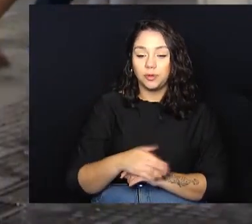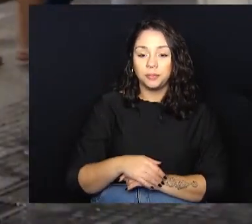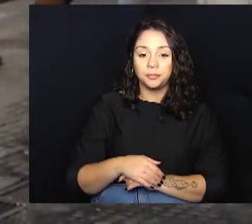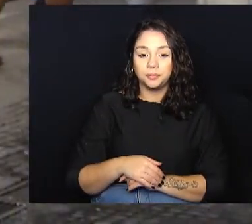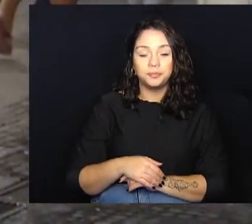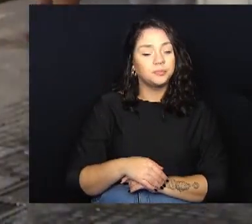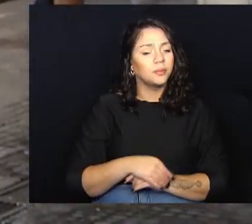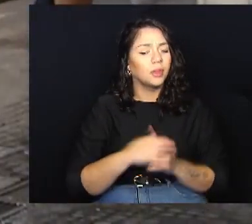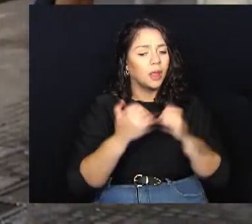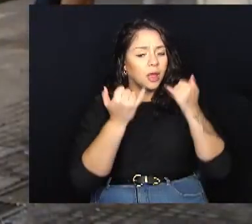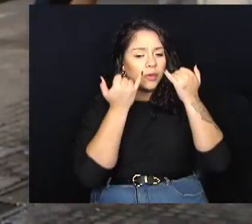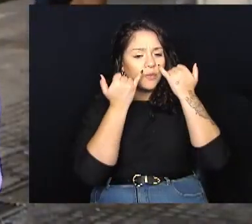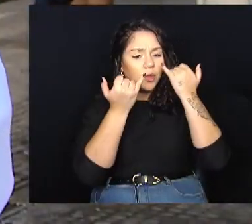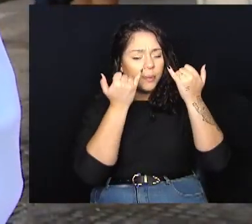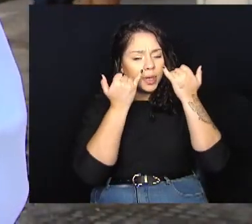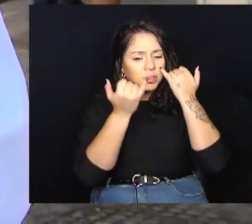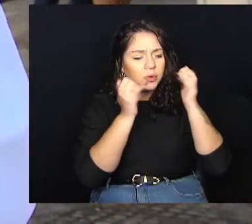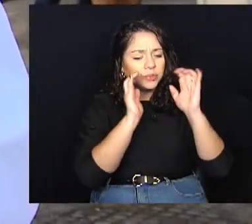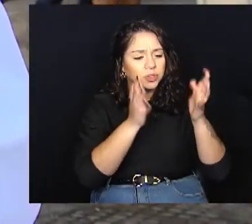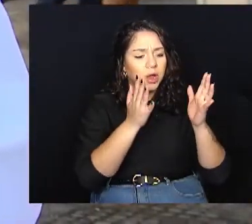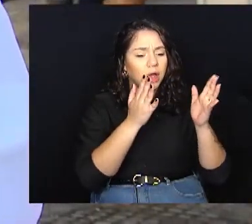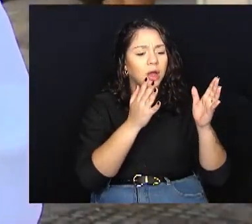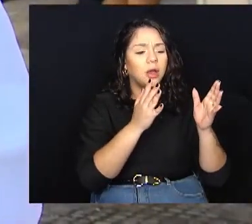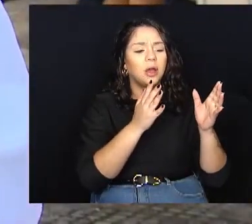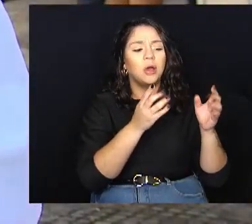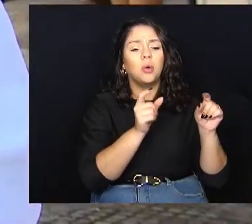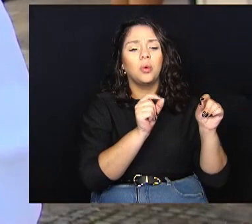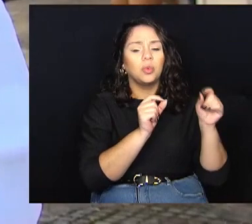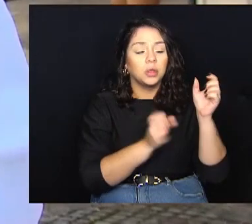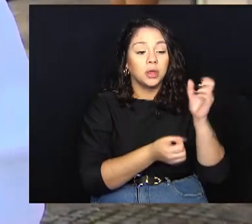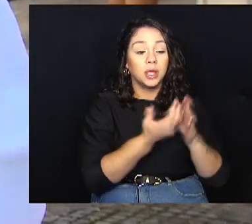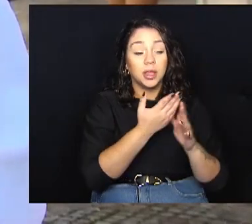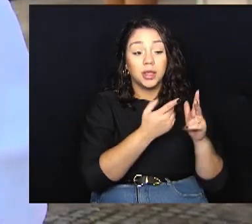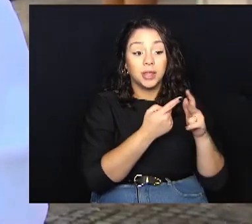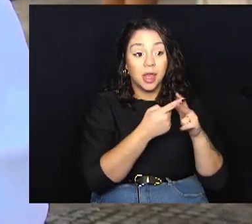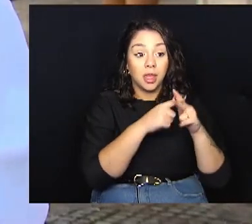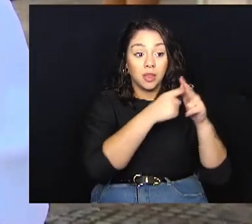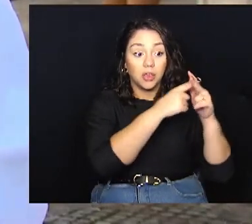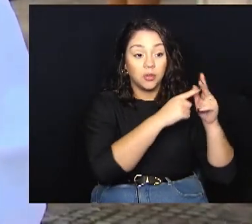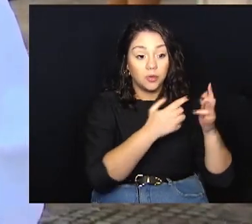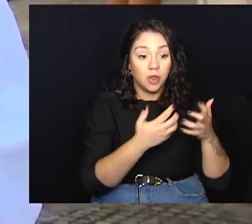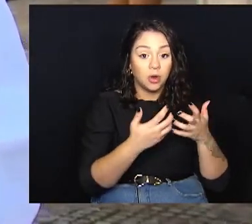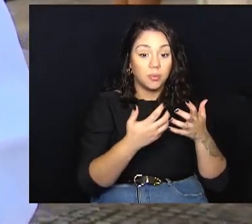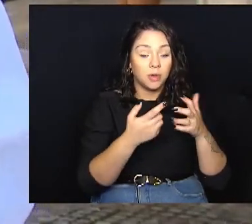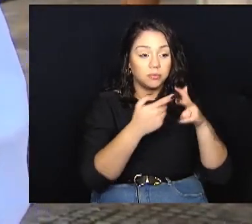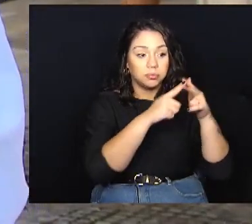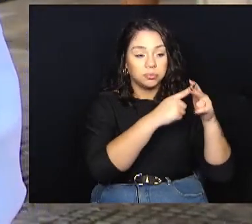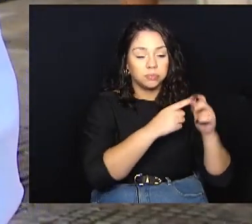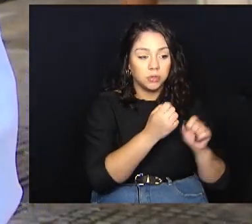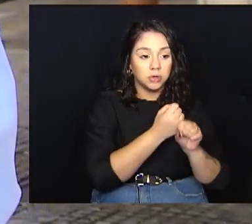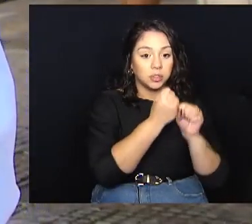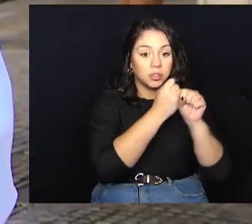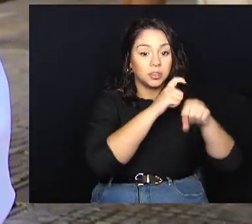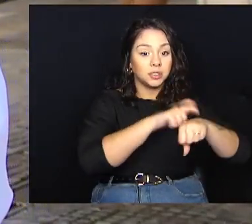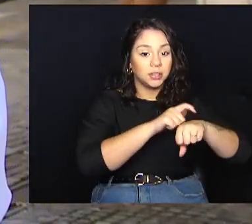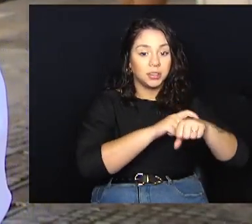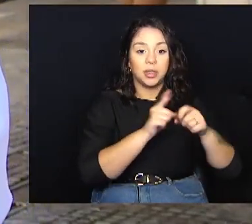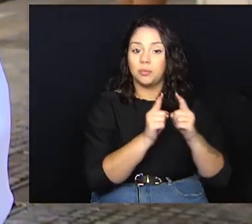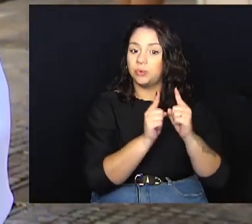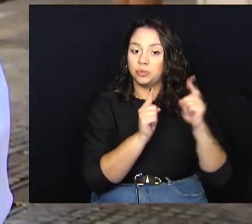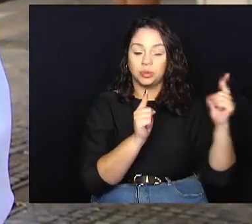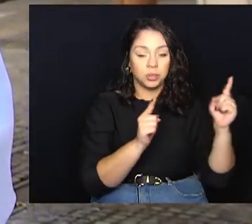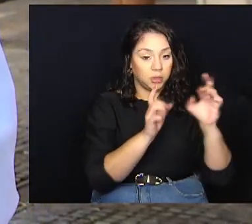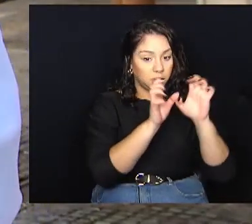que vocês receberam enquanto não é a reforma estiver acontecendo vocês vão ficar todo esse tempo nessa estrutura